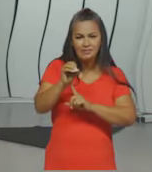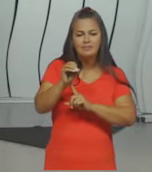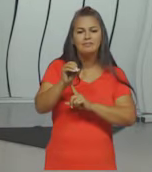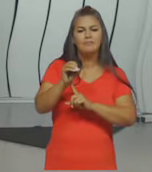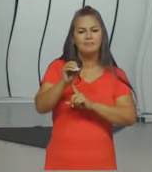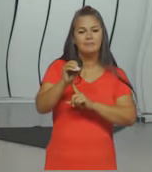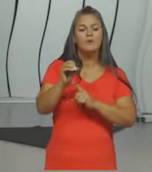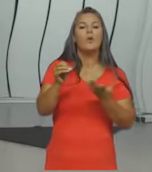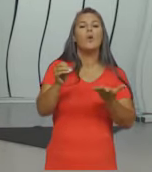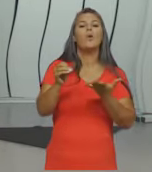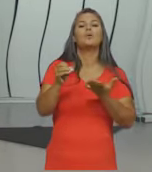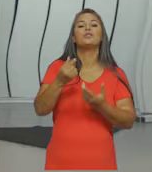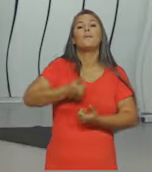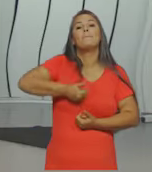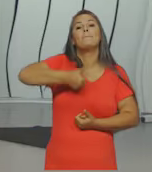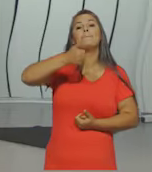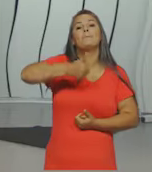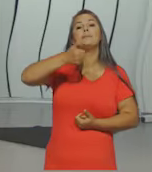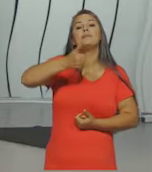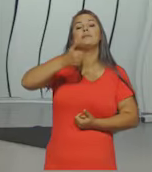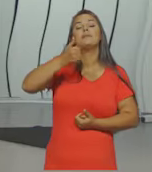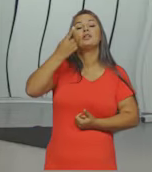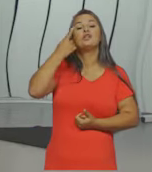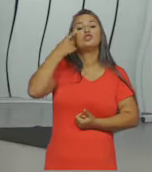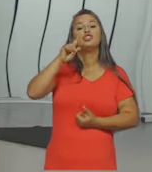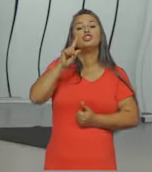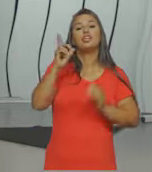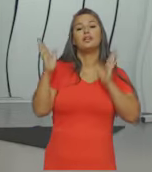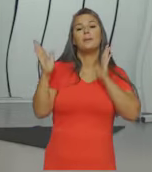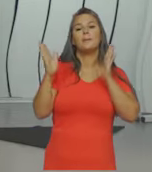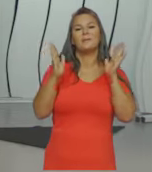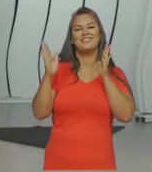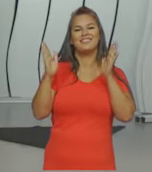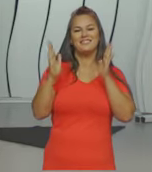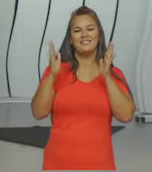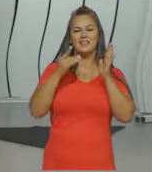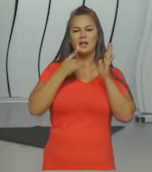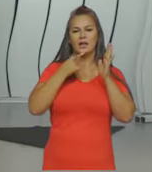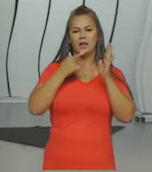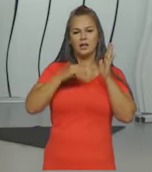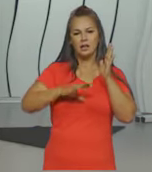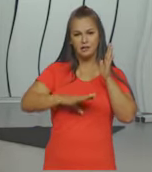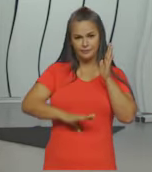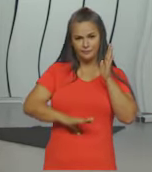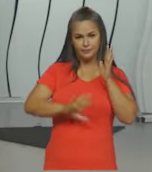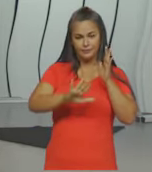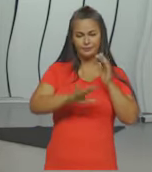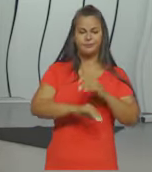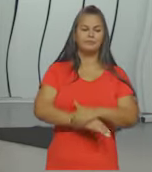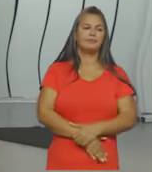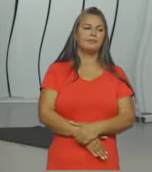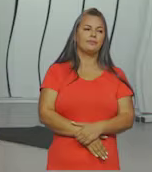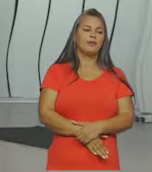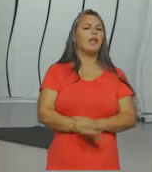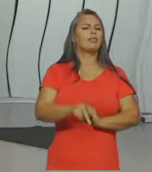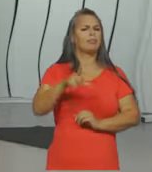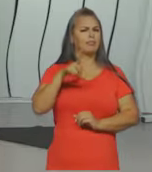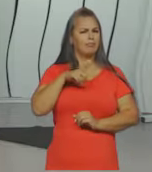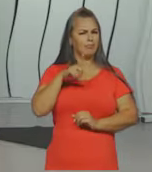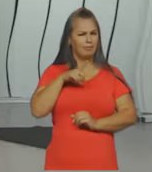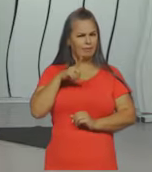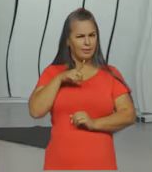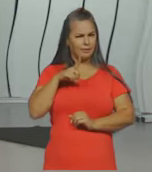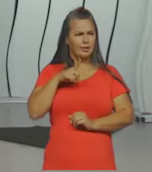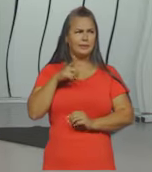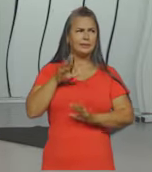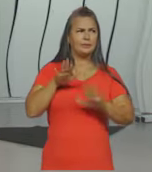hoje será o dia 1, né, do seu ciclo menstrual. Geralmente, o corpo, né, o seu organismo